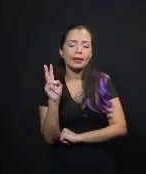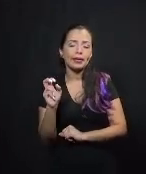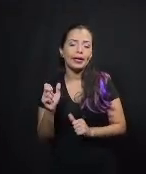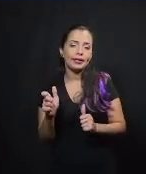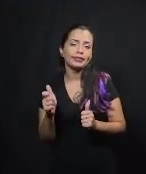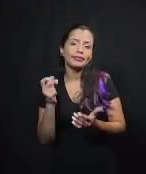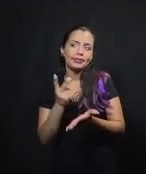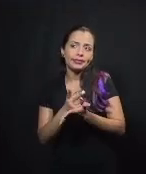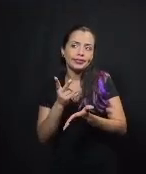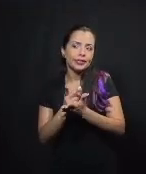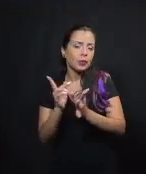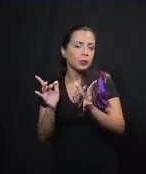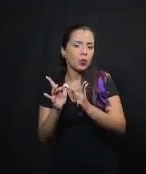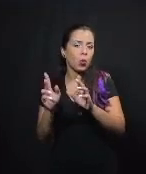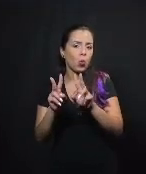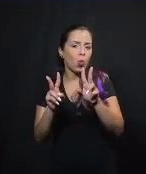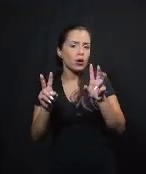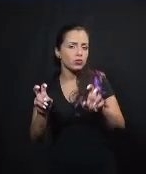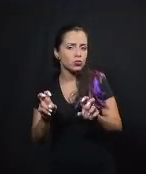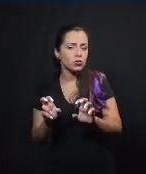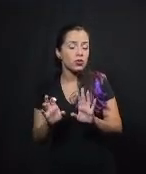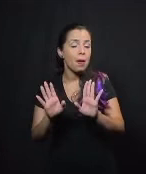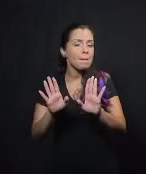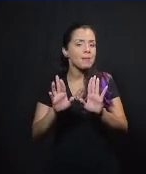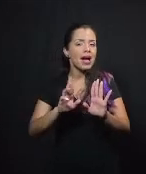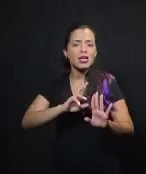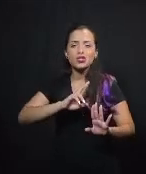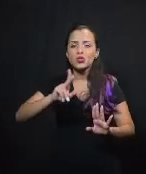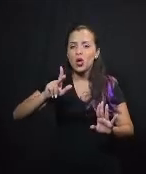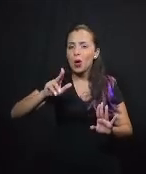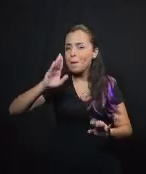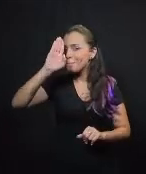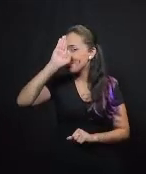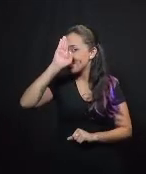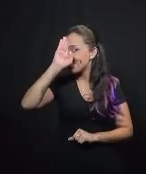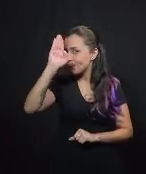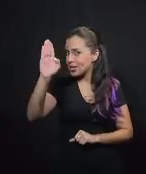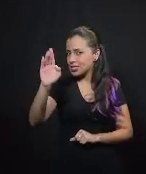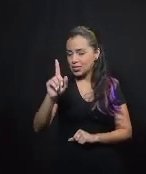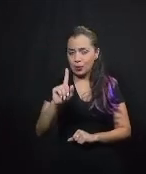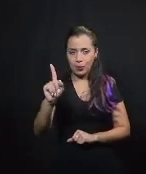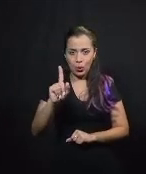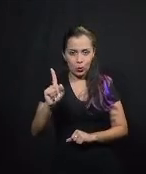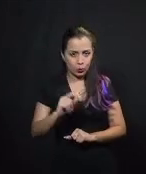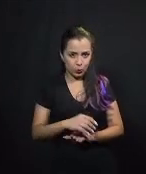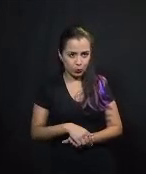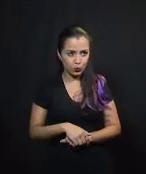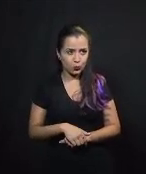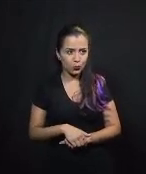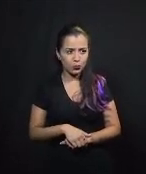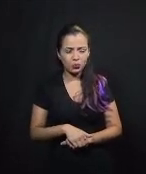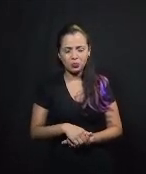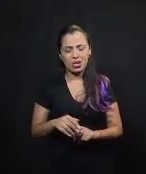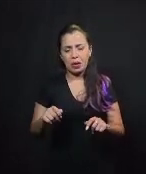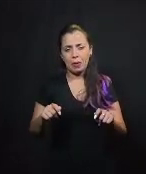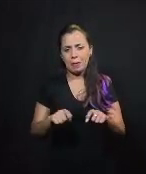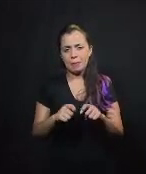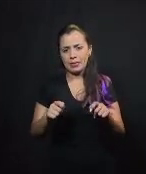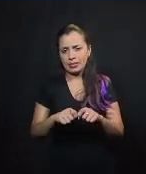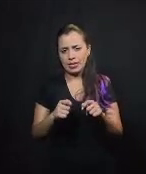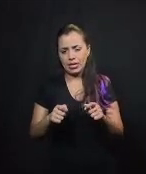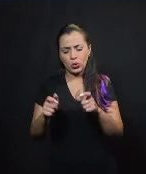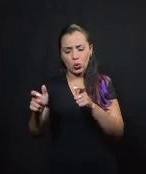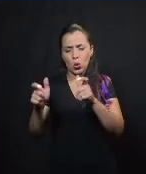os venezuelanos, que entram e tal, que complicam a vida lá no norte do país, mas são coisas muito localizadas,